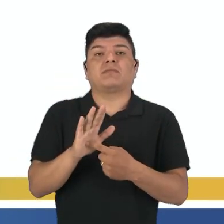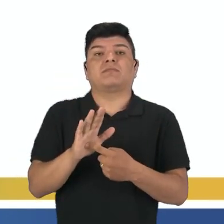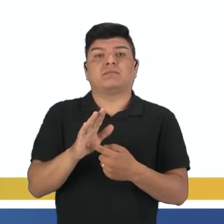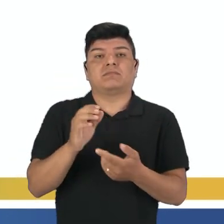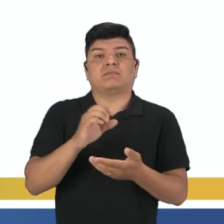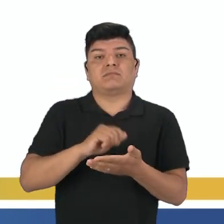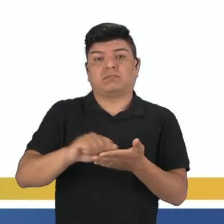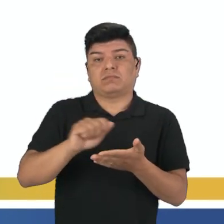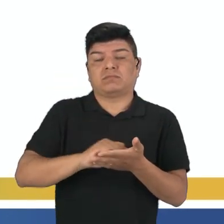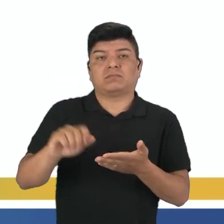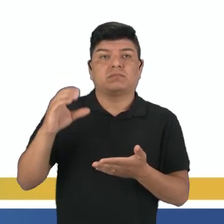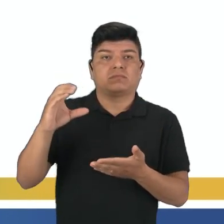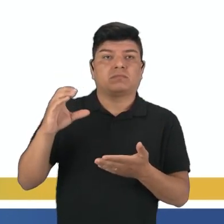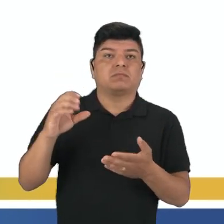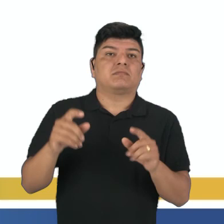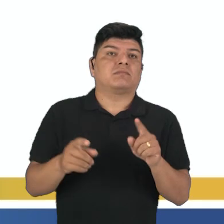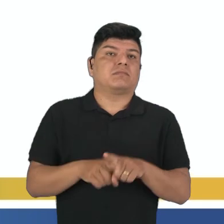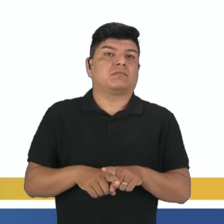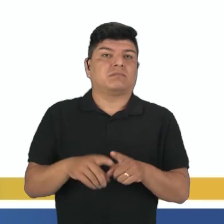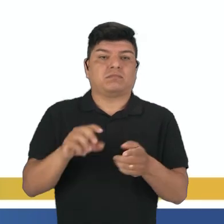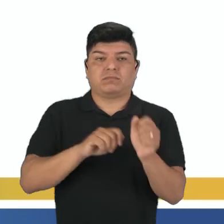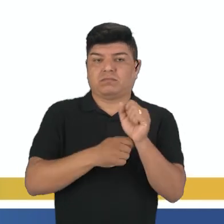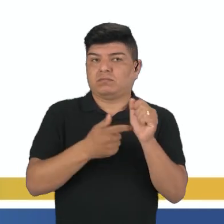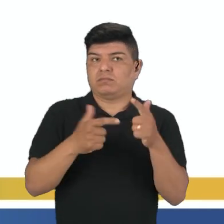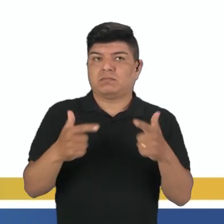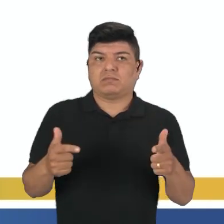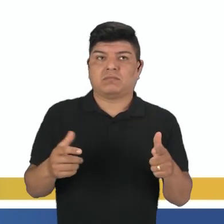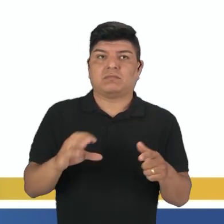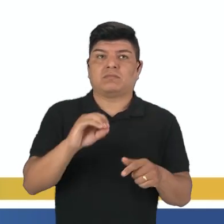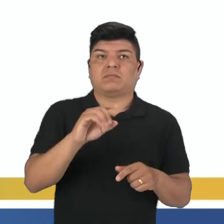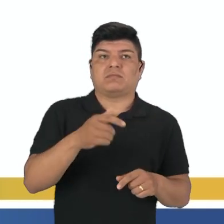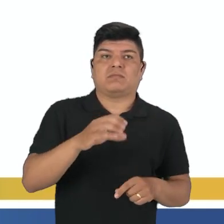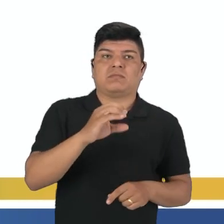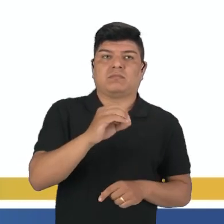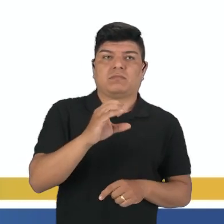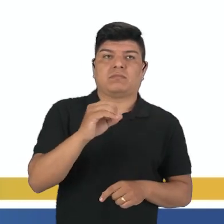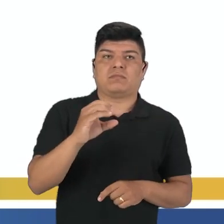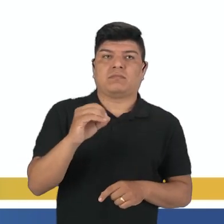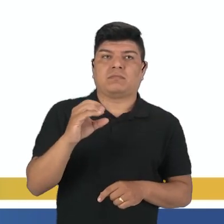representá-los em notação científica? Também não tem segredo, gente.